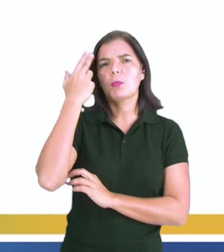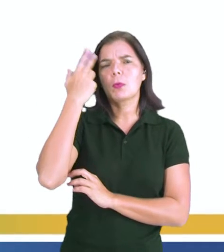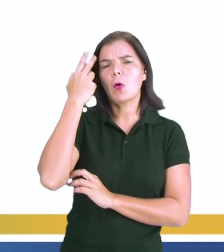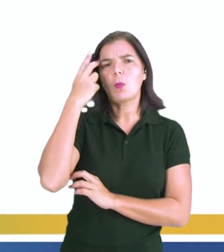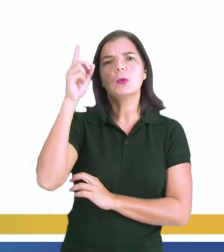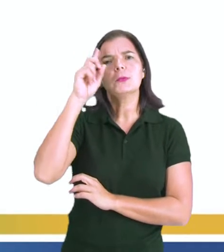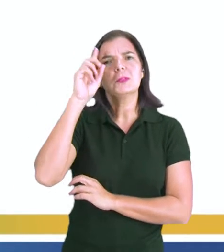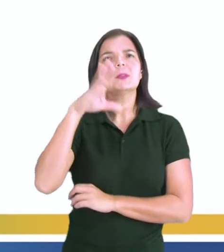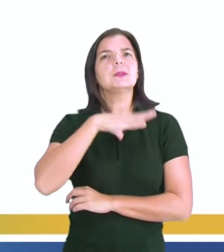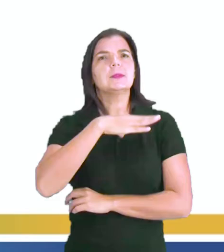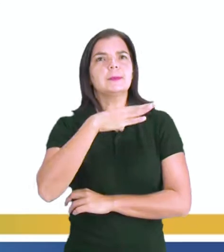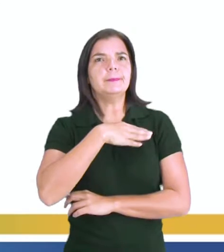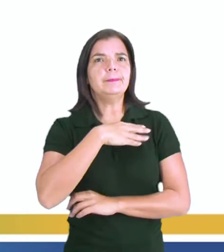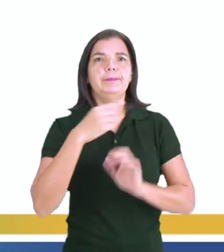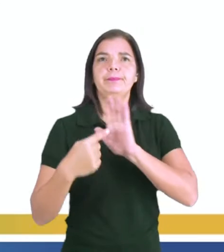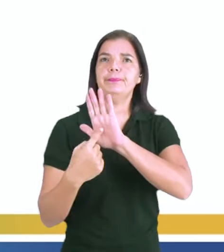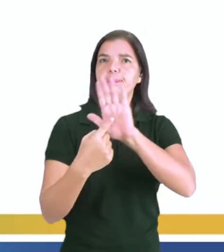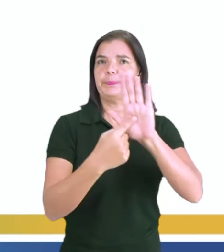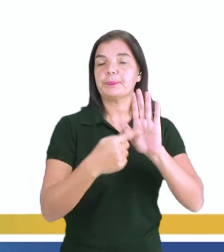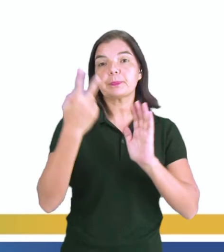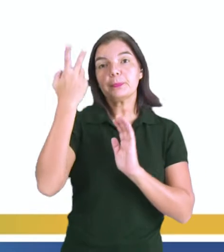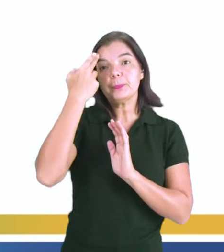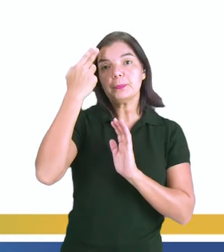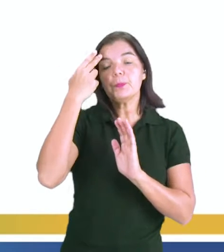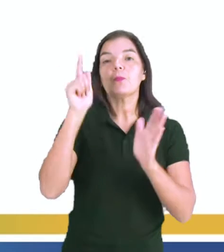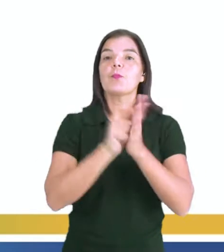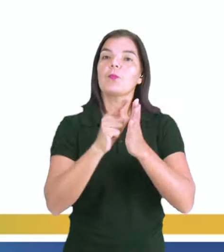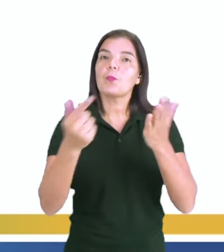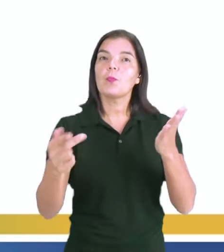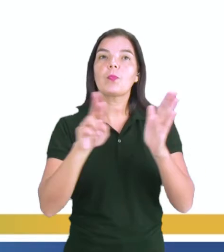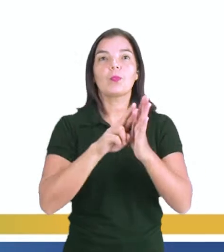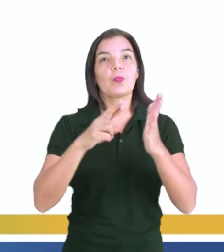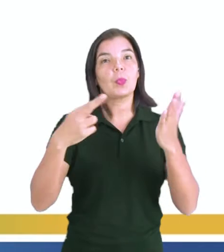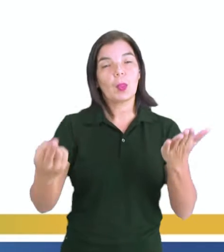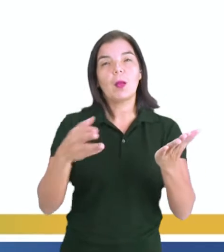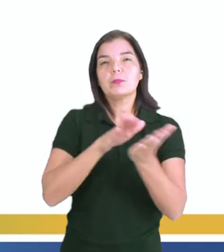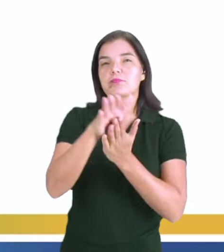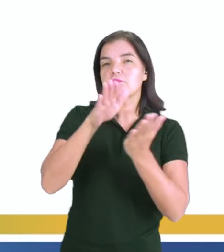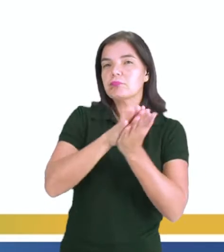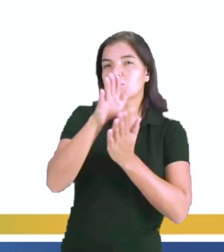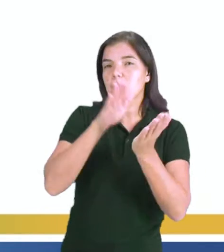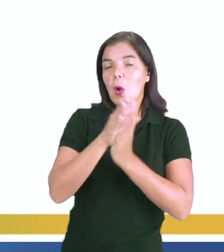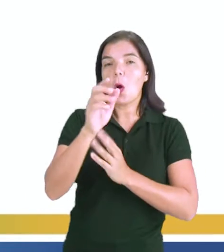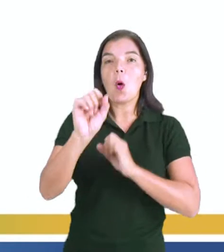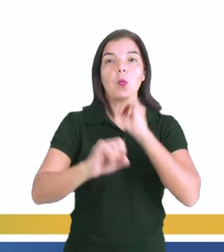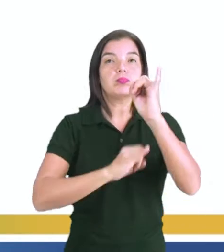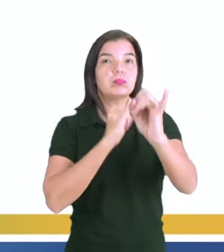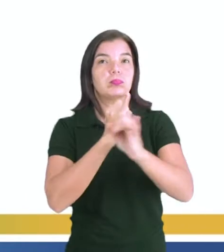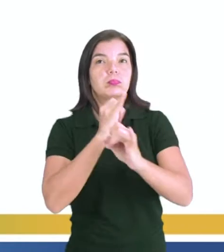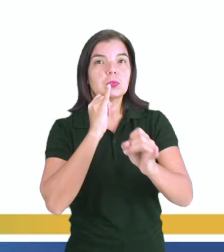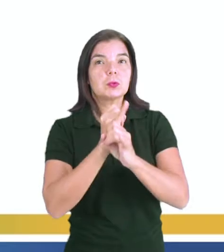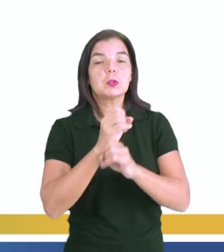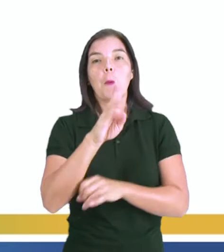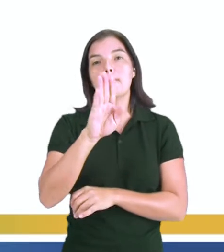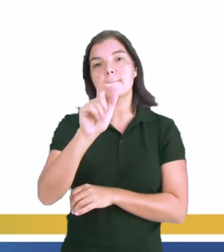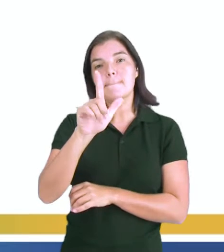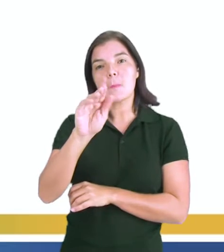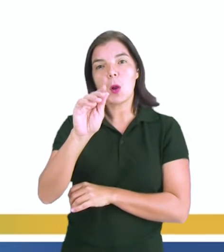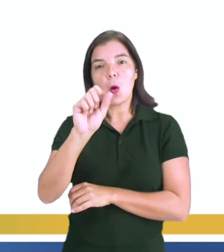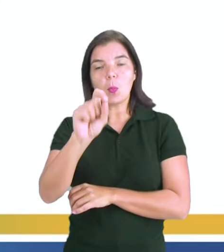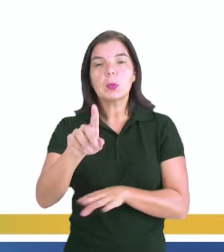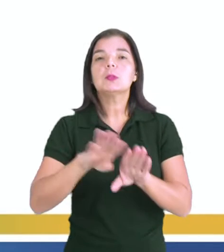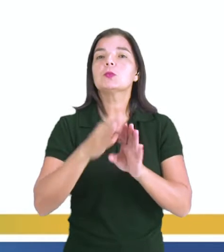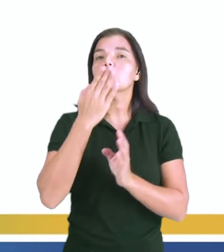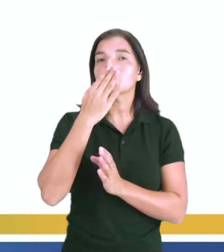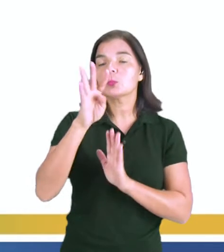cotidiano das cidades, publicado normalmente em jornais, revistas impressas ou virtuais e blogs. Esse tipo